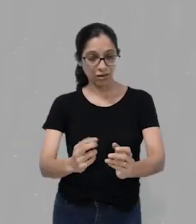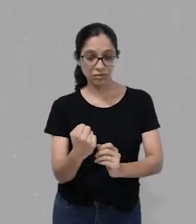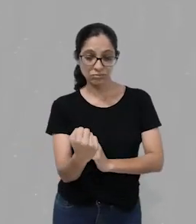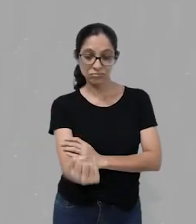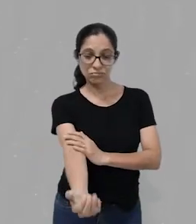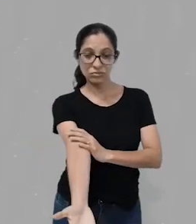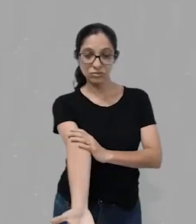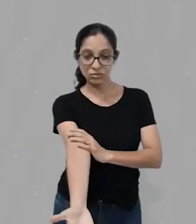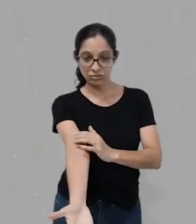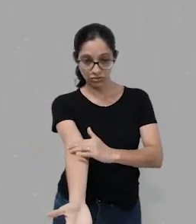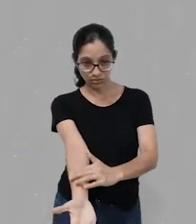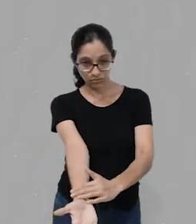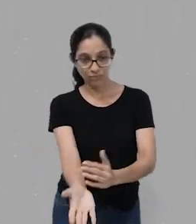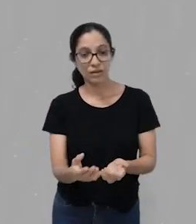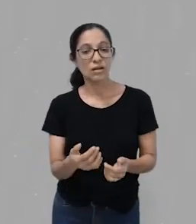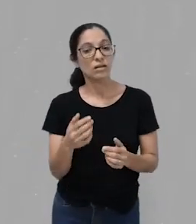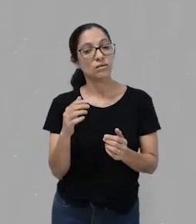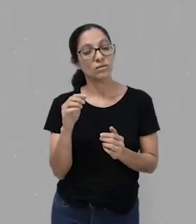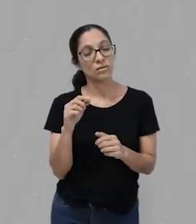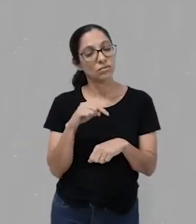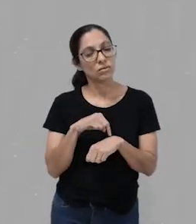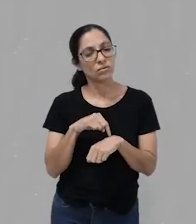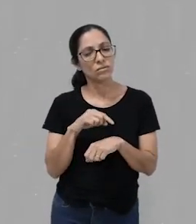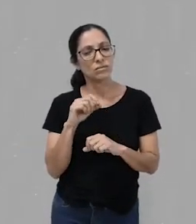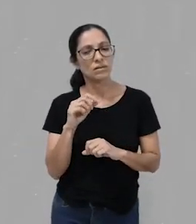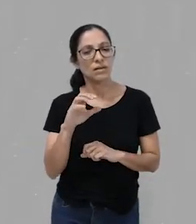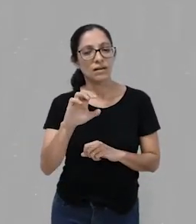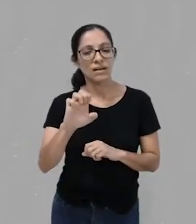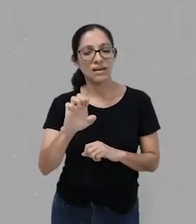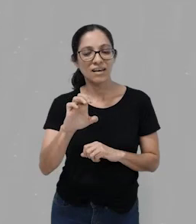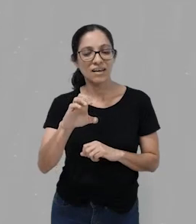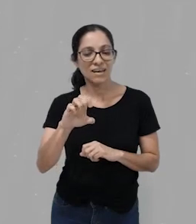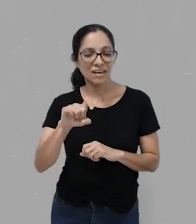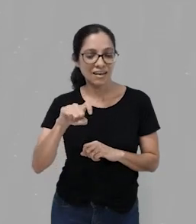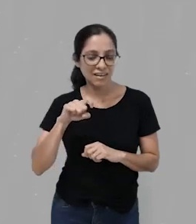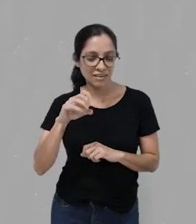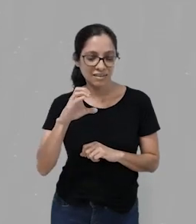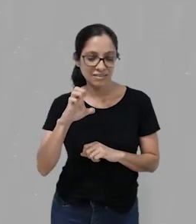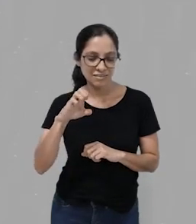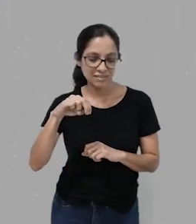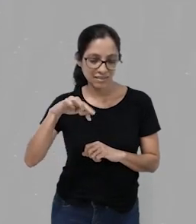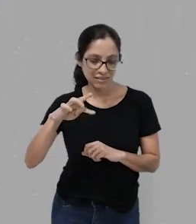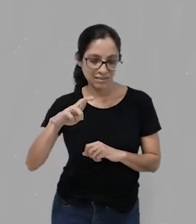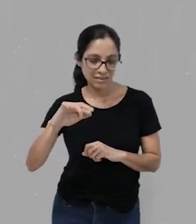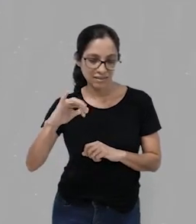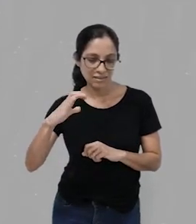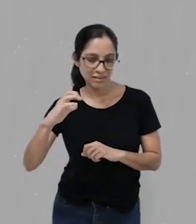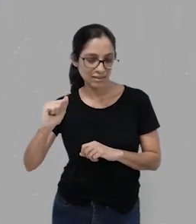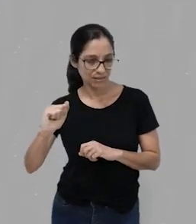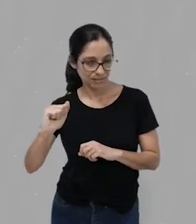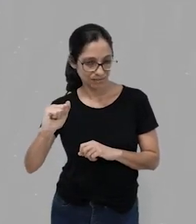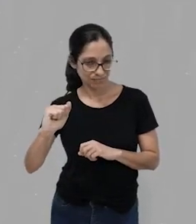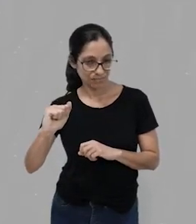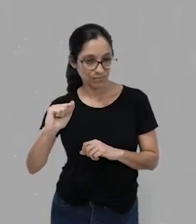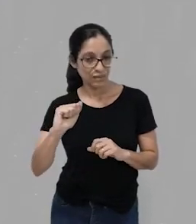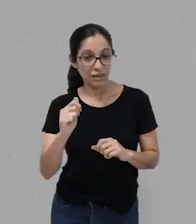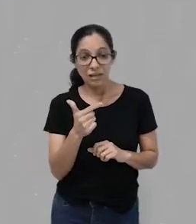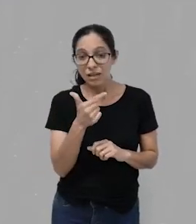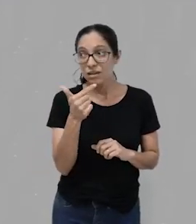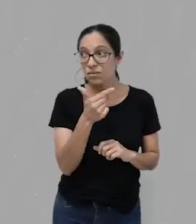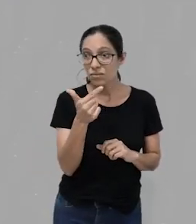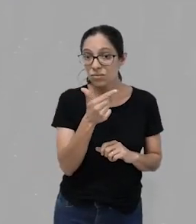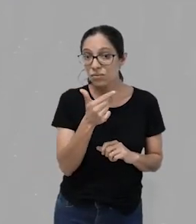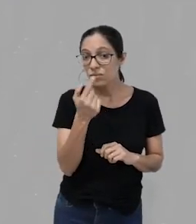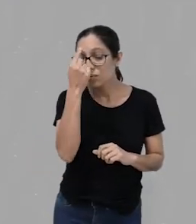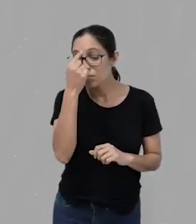fase excêntrica desse movimento, dessa máquina, desse aparelho. E quando é nessa segunda imagem